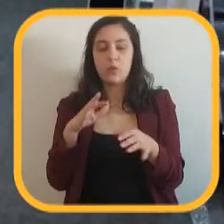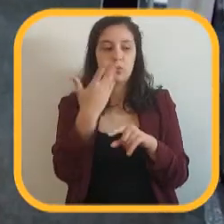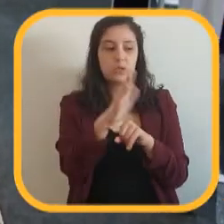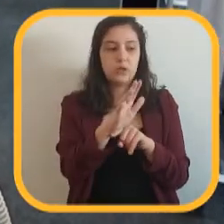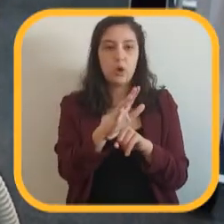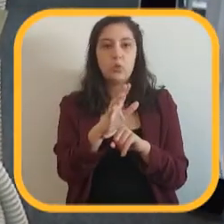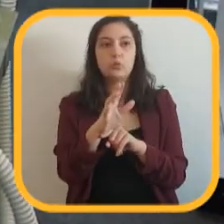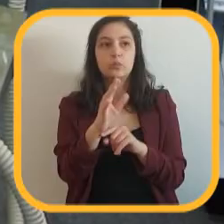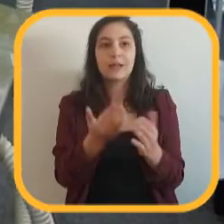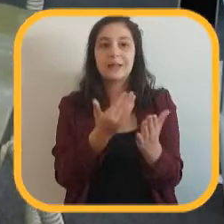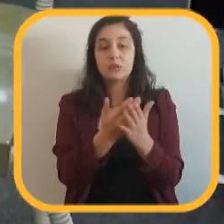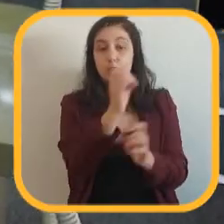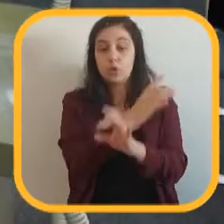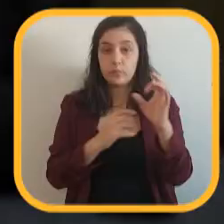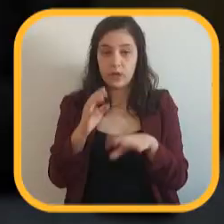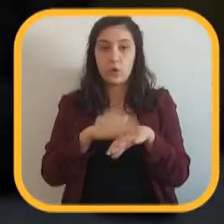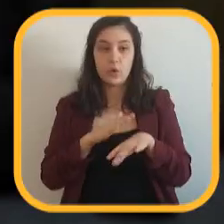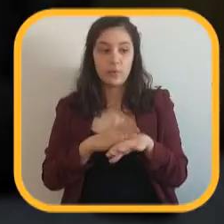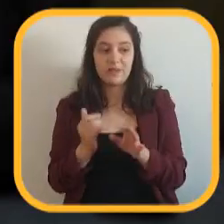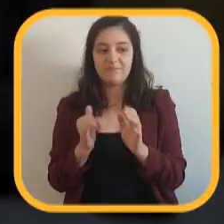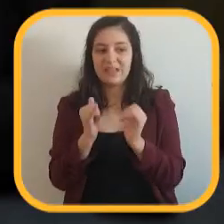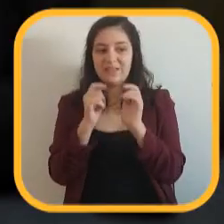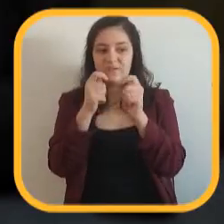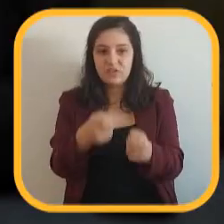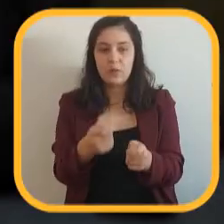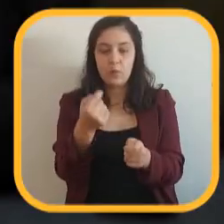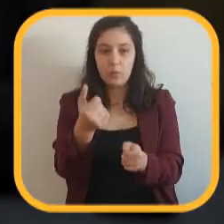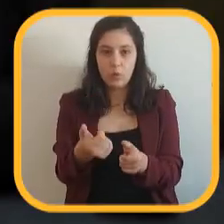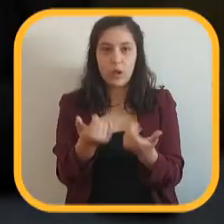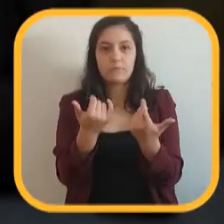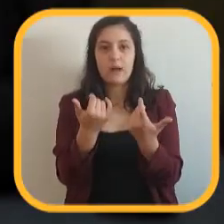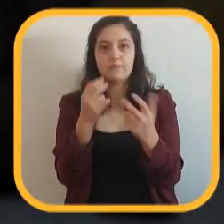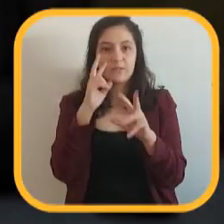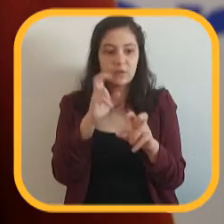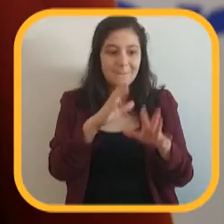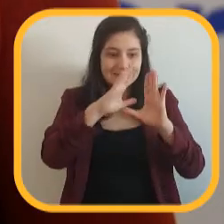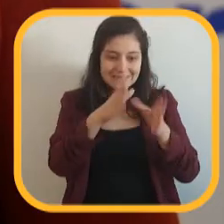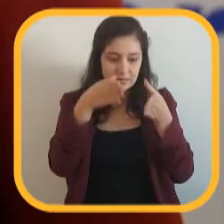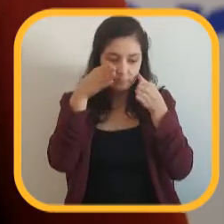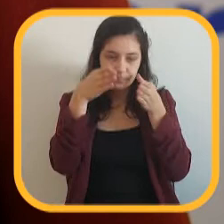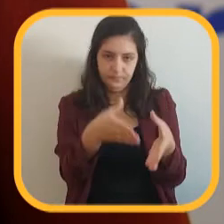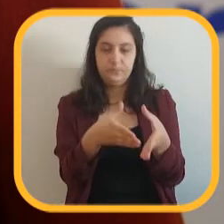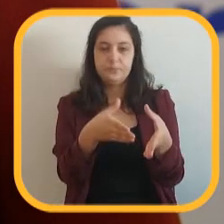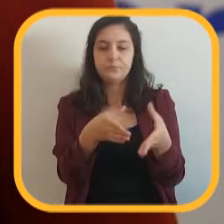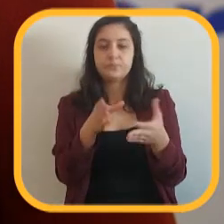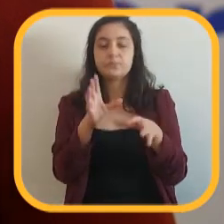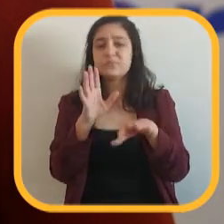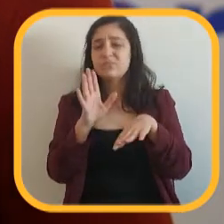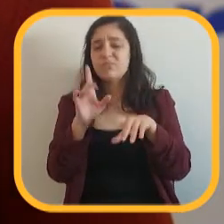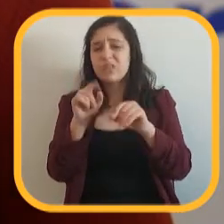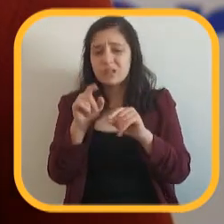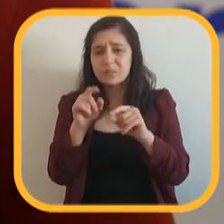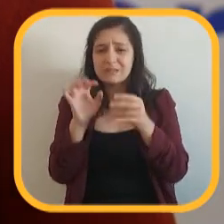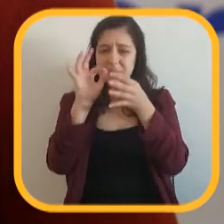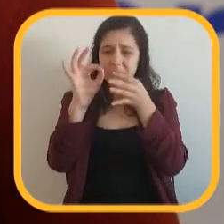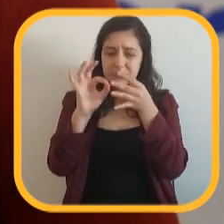que é ter uma candidatura europeia. Não só há muito pouco financiamento para a investigação que é precisa ser feita, como há toda